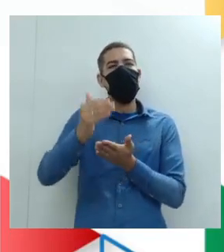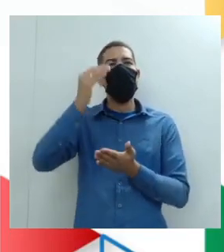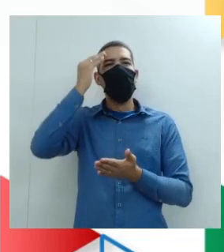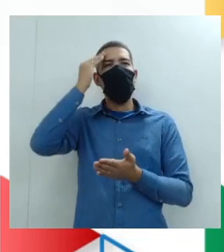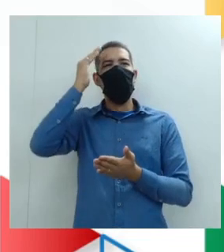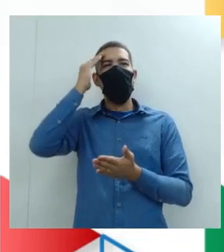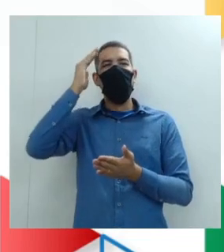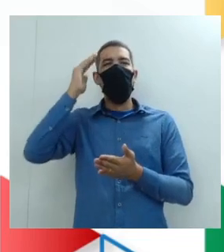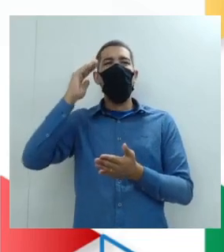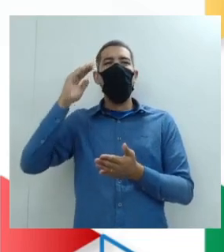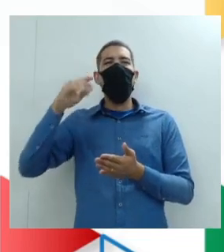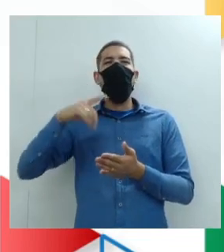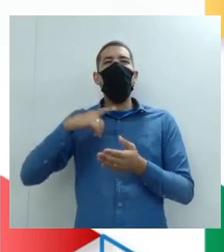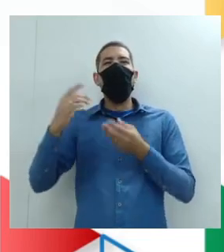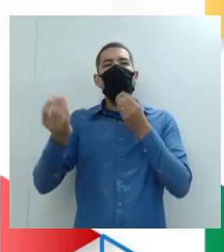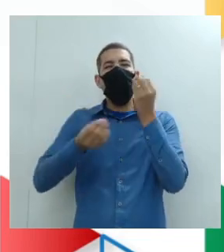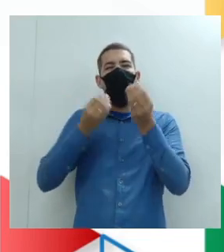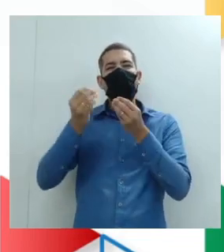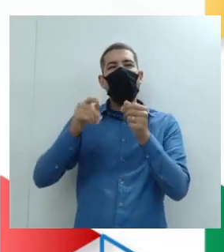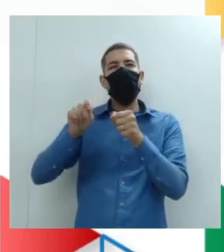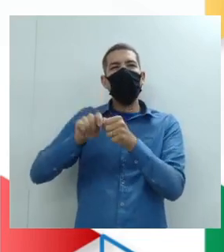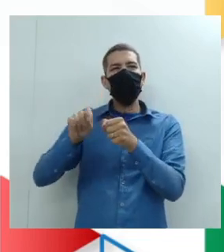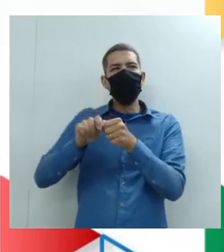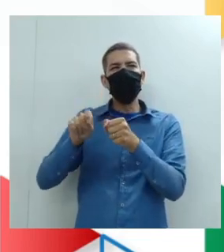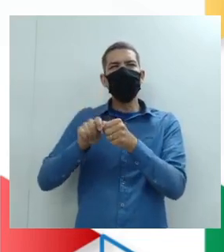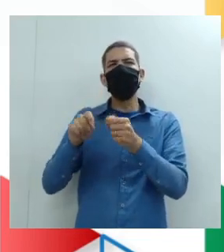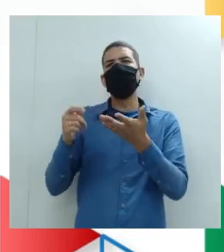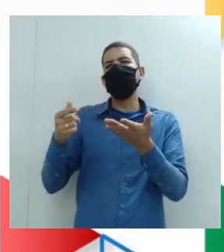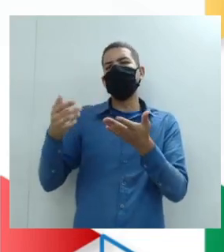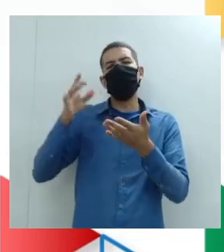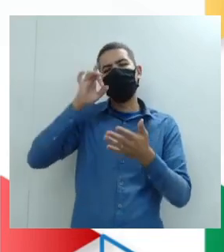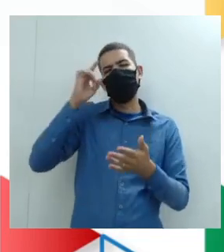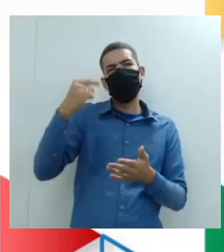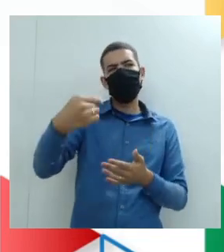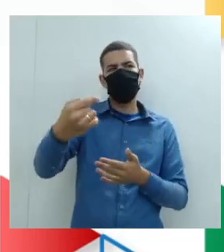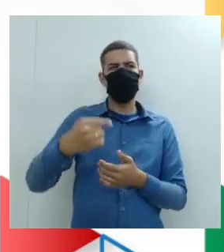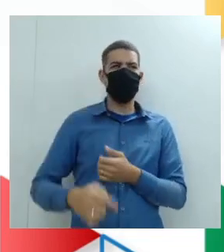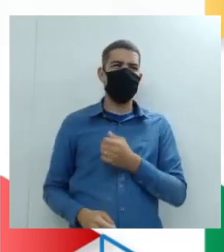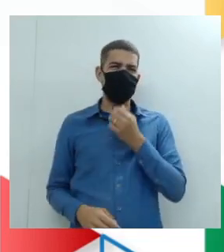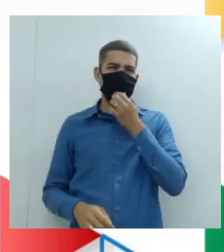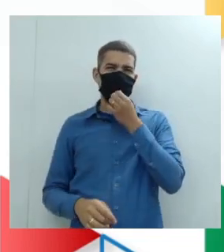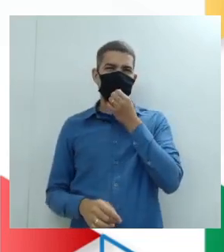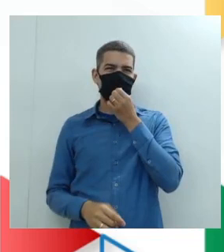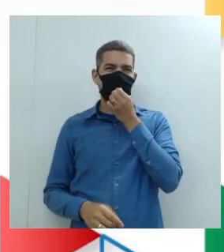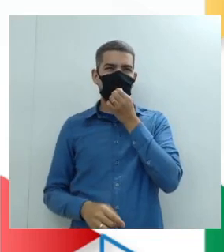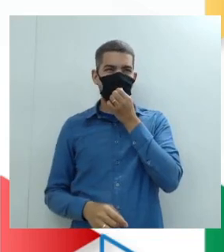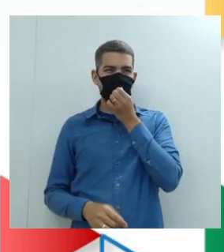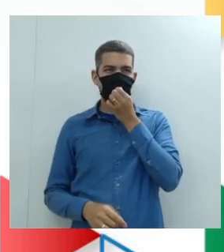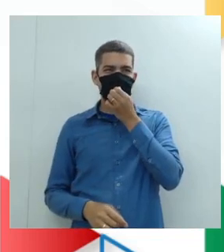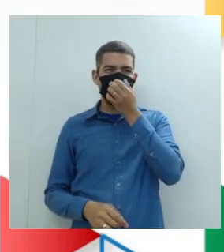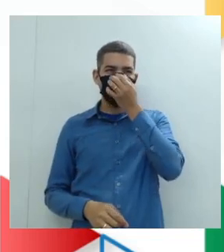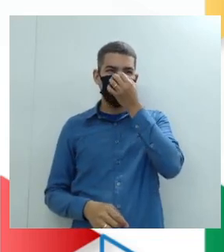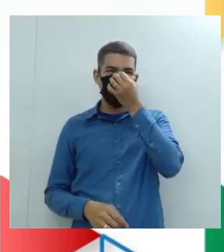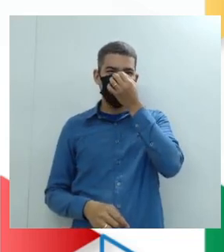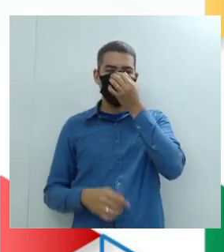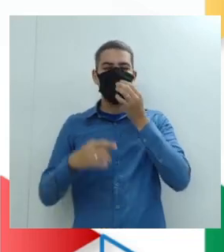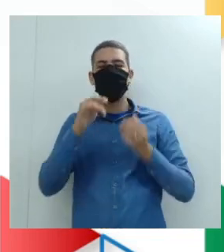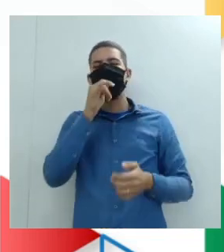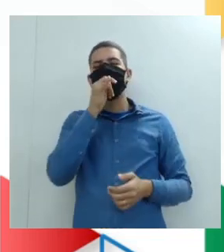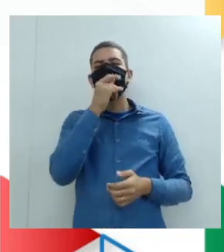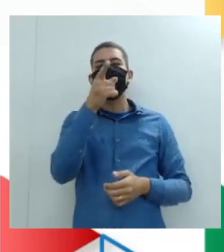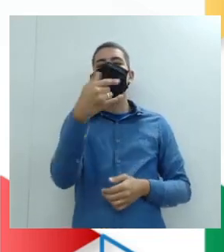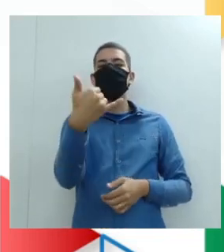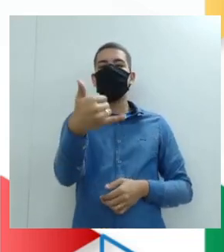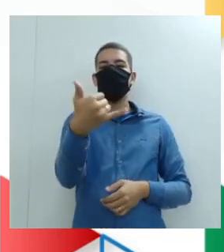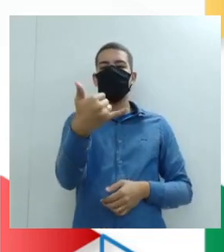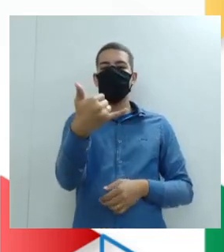entender, né, como é possível ver isso no dia a dia. Aí eu trouxe para vocês o exemplo da carga da tua bateria do seu celular. Isso está